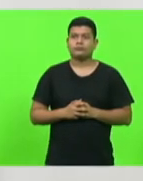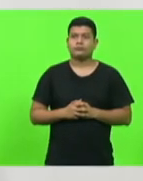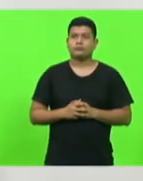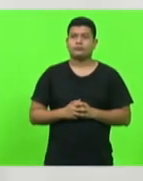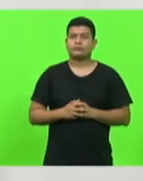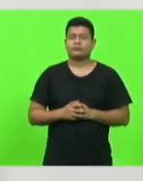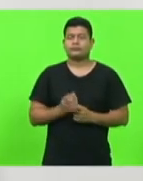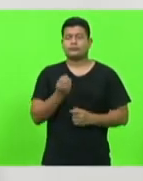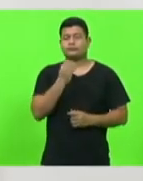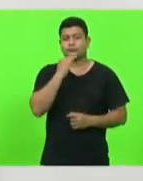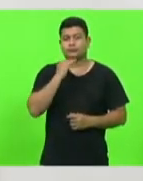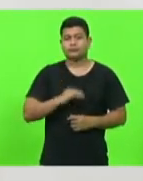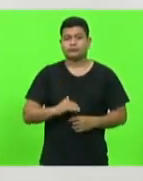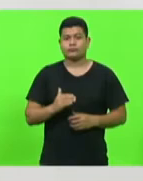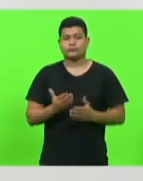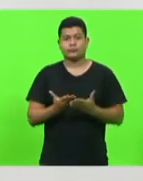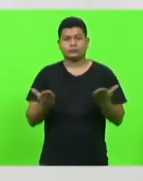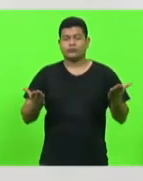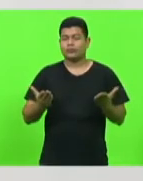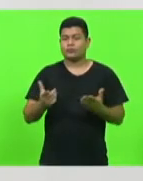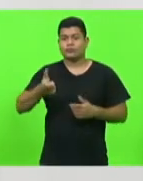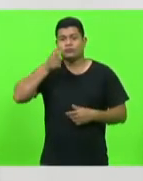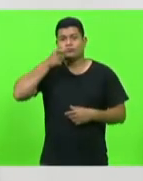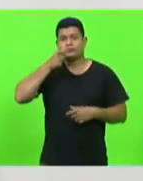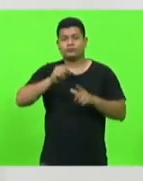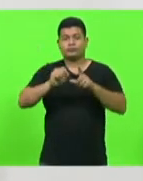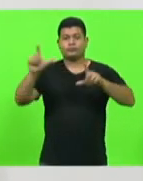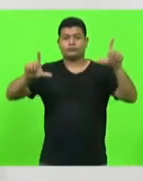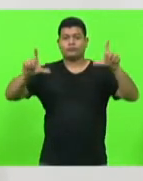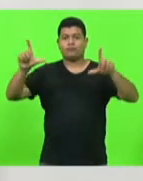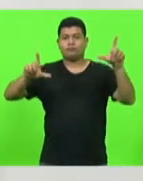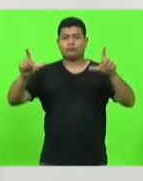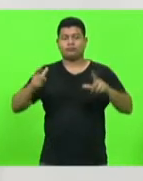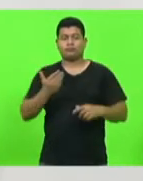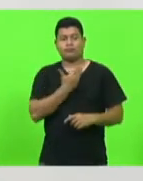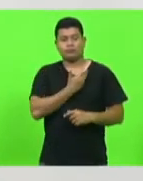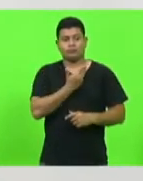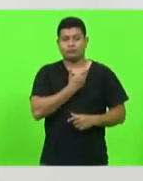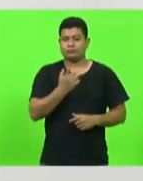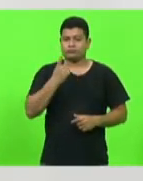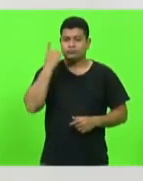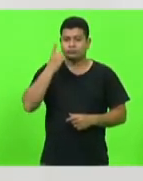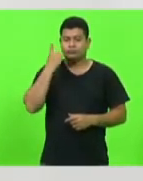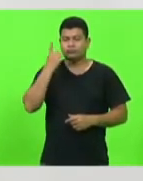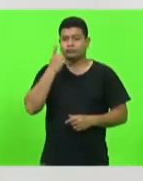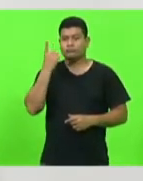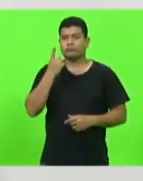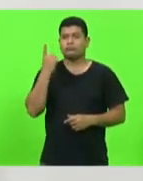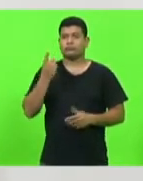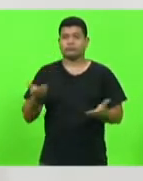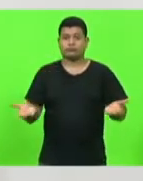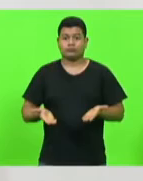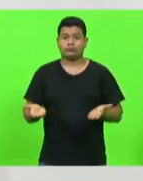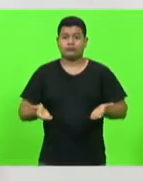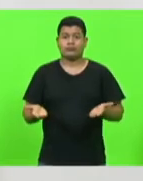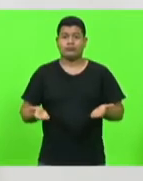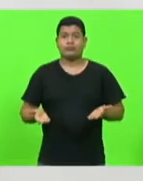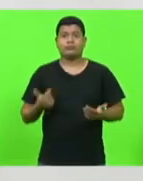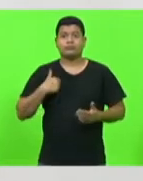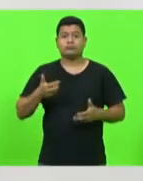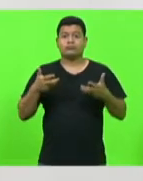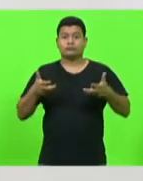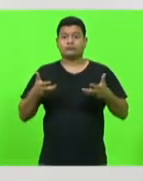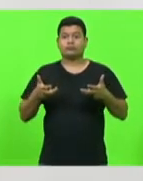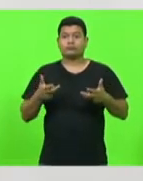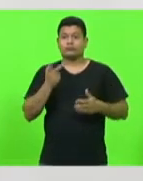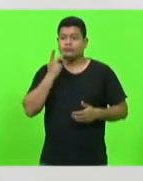Muito boa tarde aos telespectadores da TV Alesc, aos nobres colegas parlamentares. Hoje eu quero